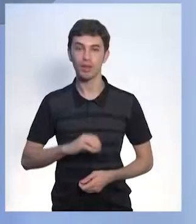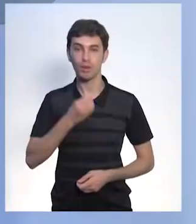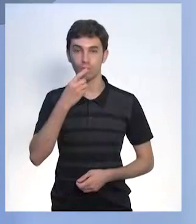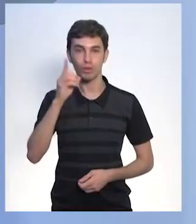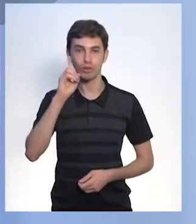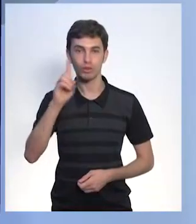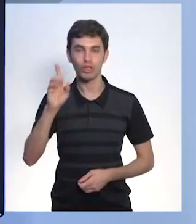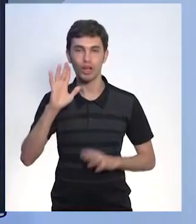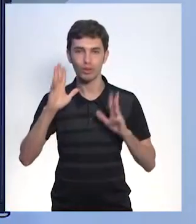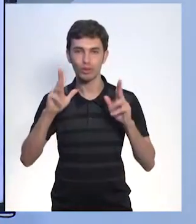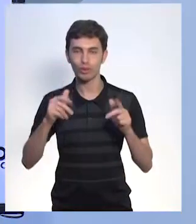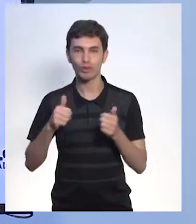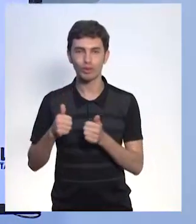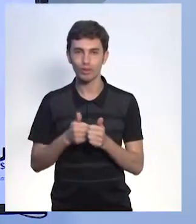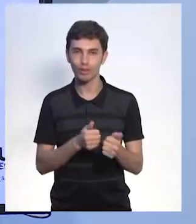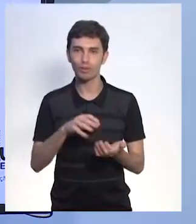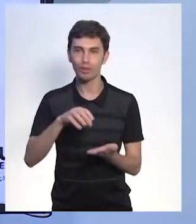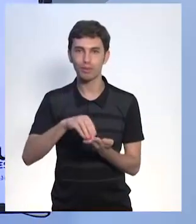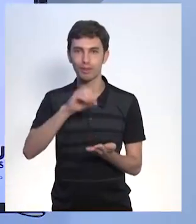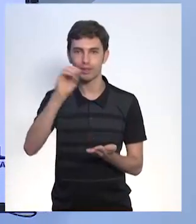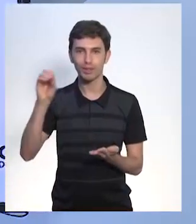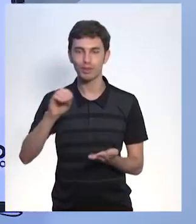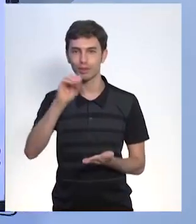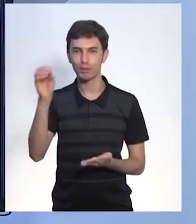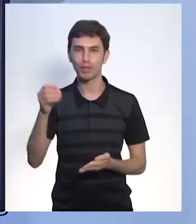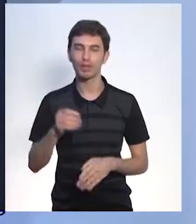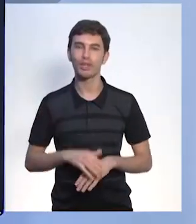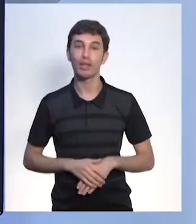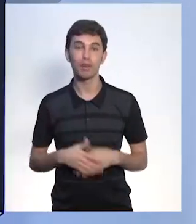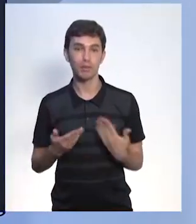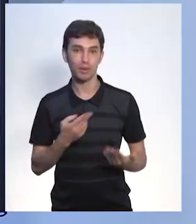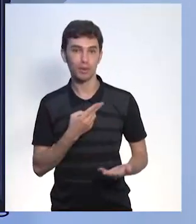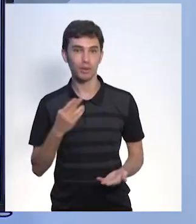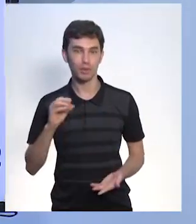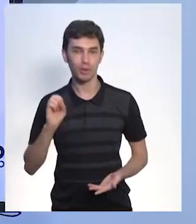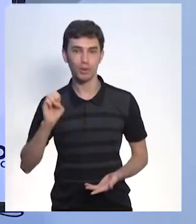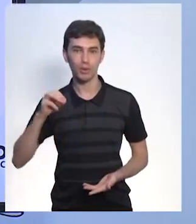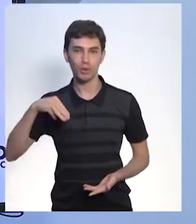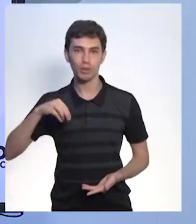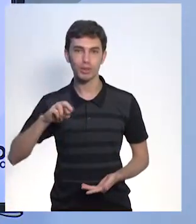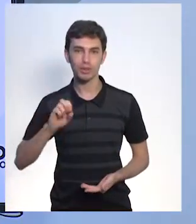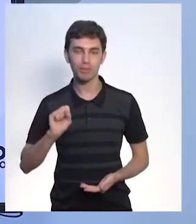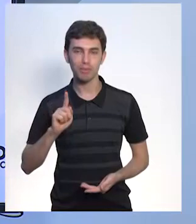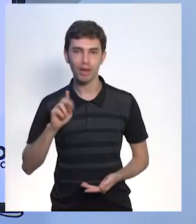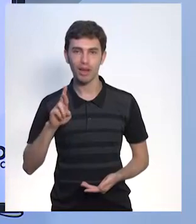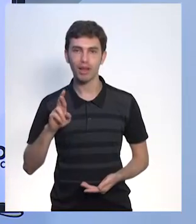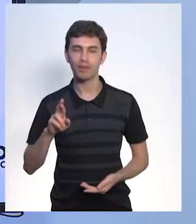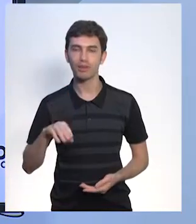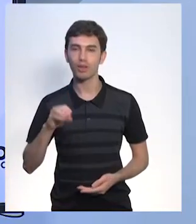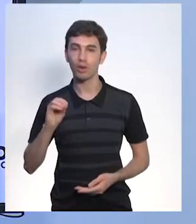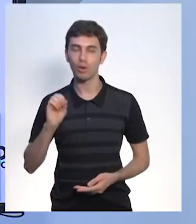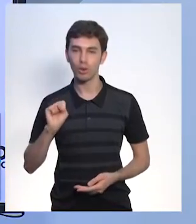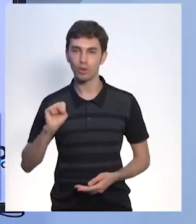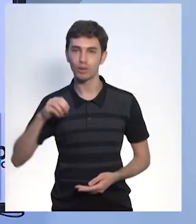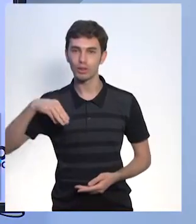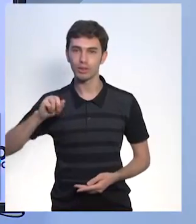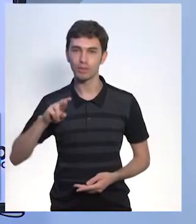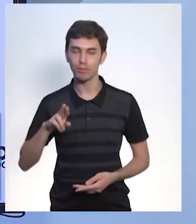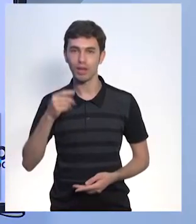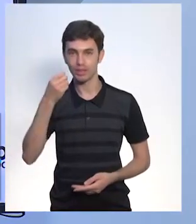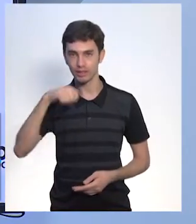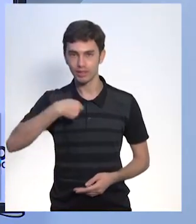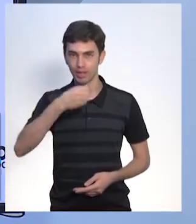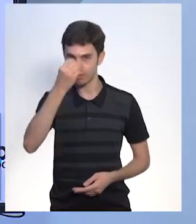Muito bom dia a todos que nos acompanham aqui pelo Centro de Mídias da Educação de São Paulo. Eu sou o professor Osmar, vou conduzir mais uma aula de matemática aqui para o 6º ano do